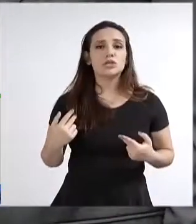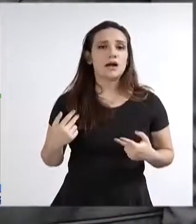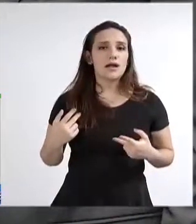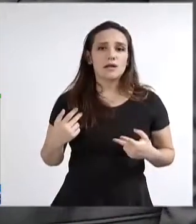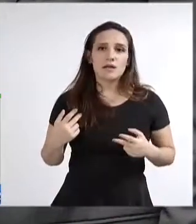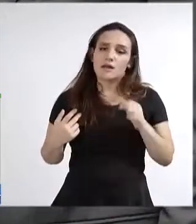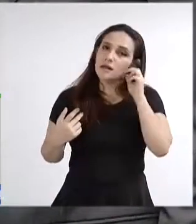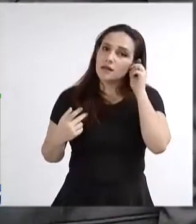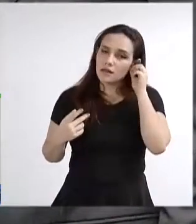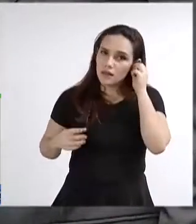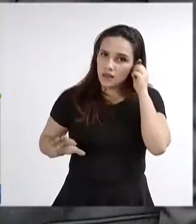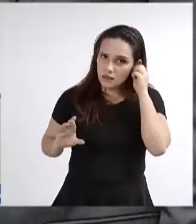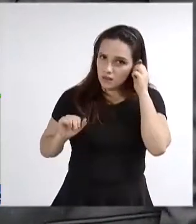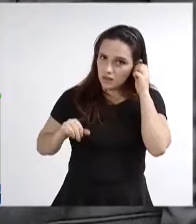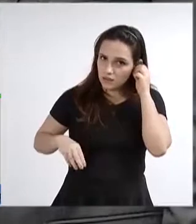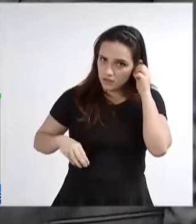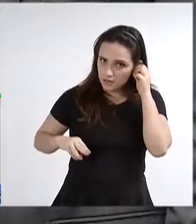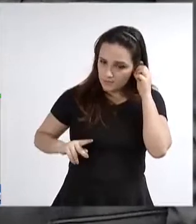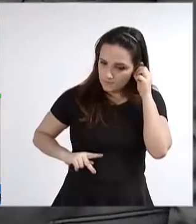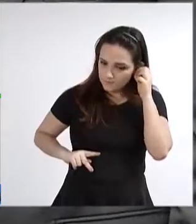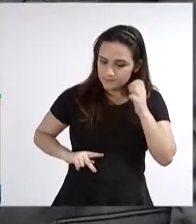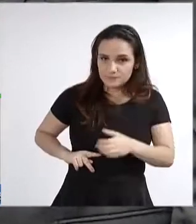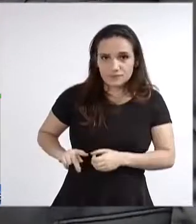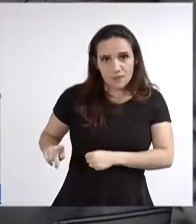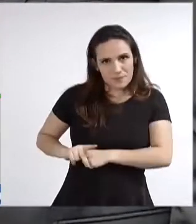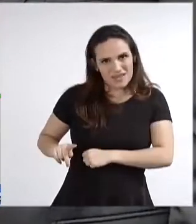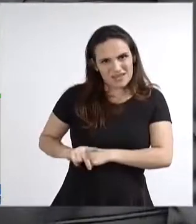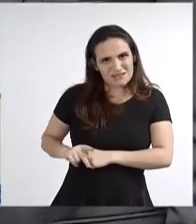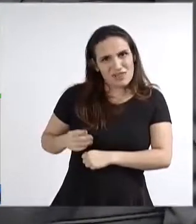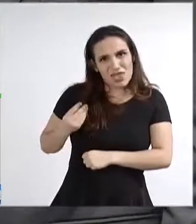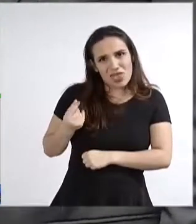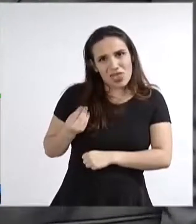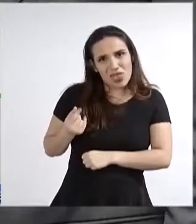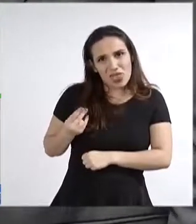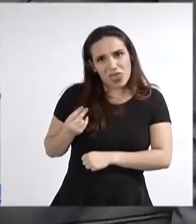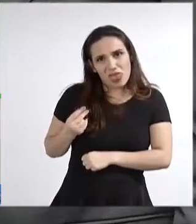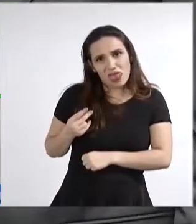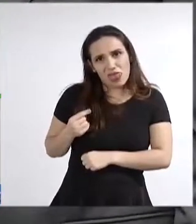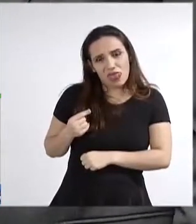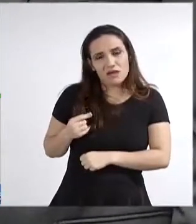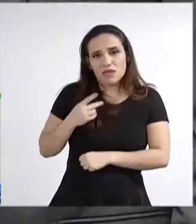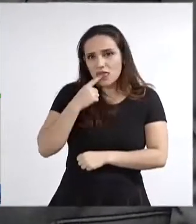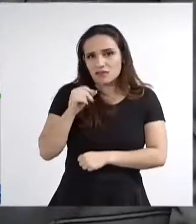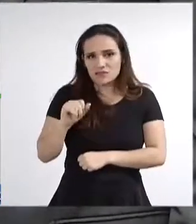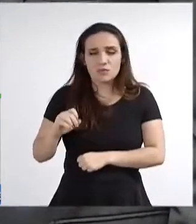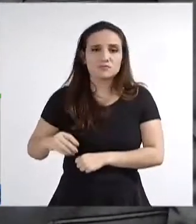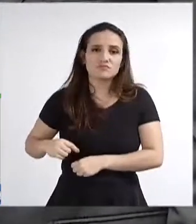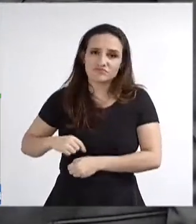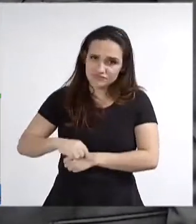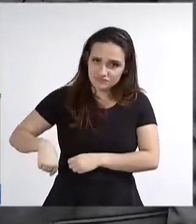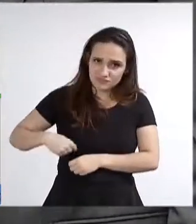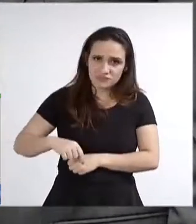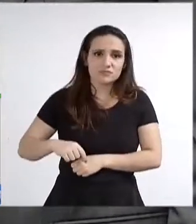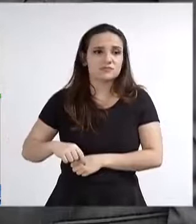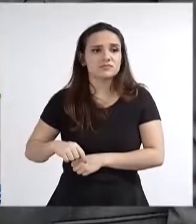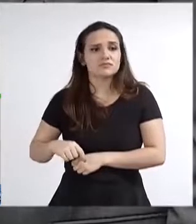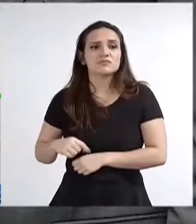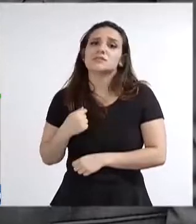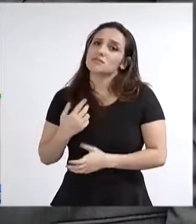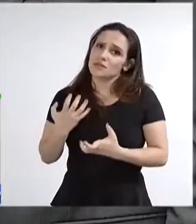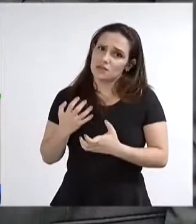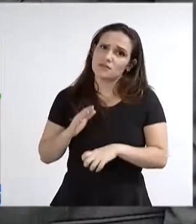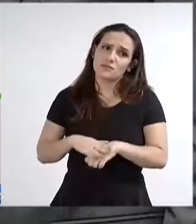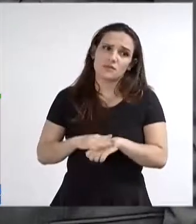cirurgias aí, que precisa ser incorporada, incluída nessa Caravana da Saúde. Então, assim, eu quero louvar,